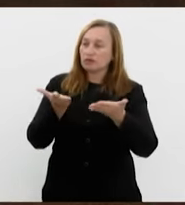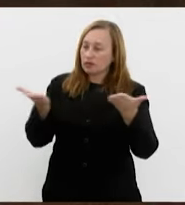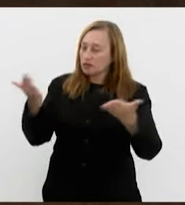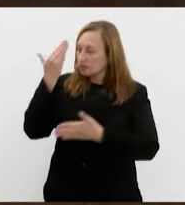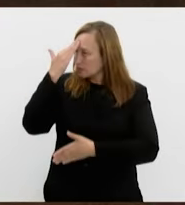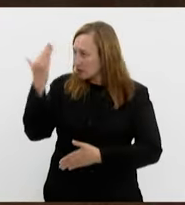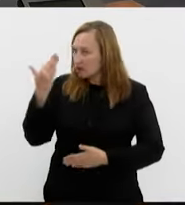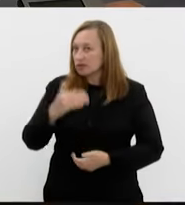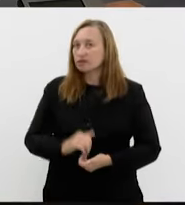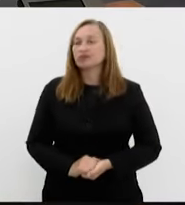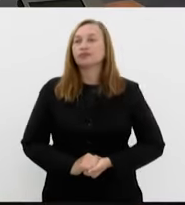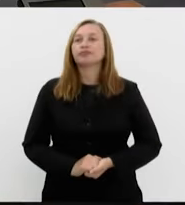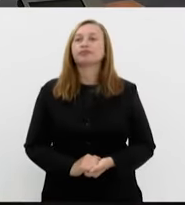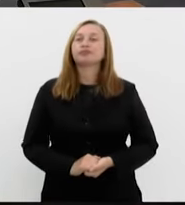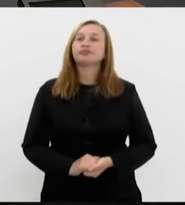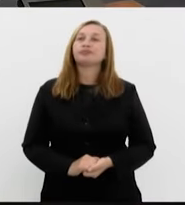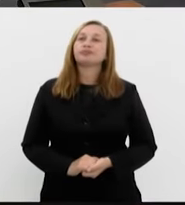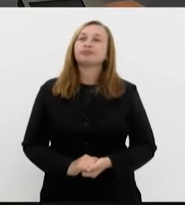Muito obrigado.